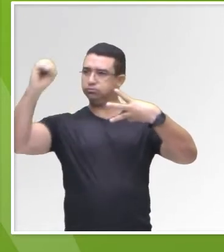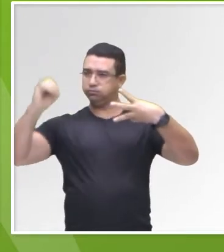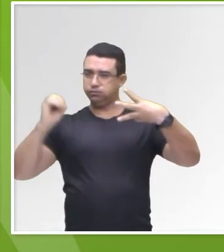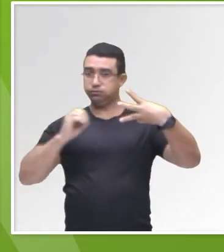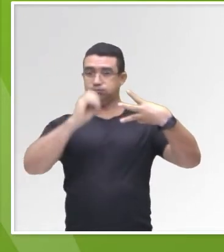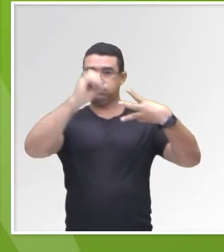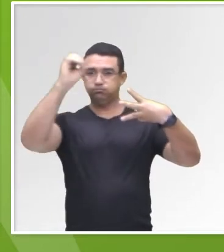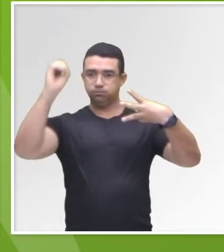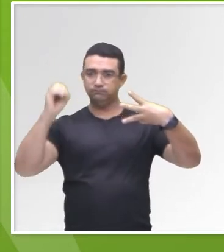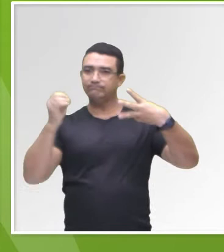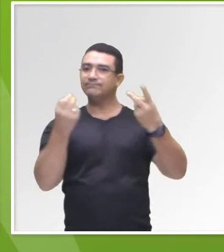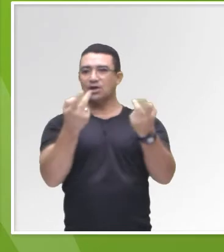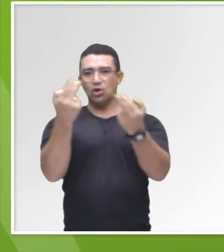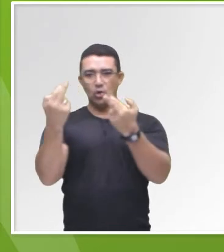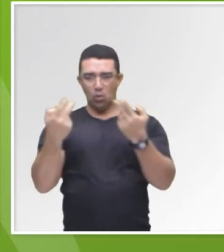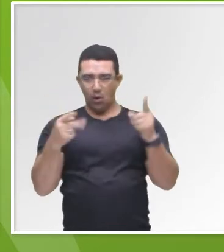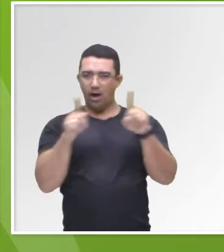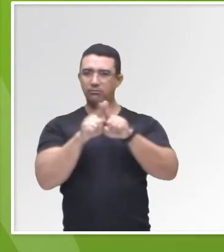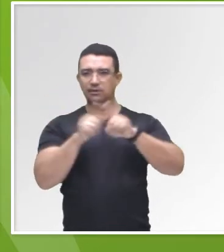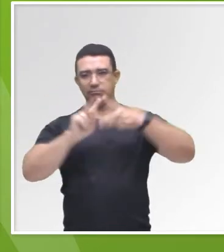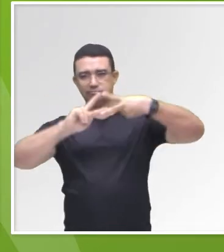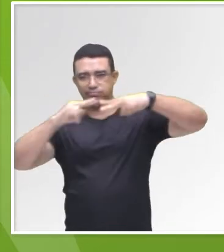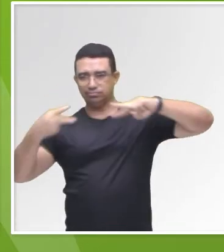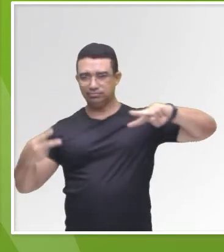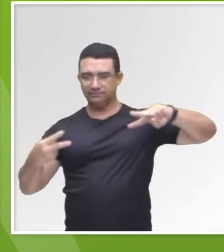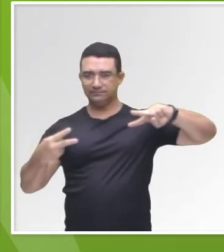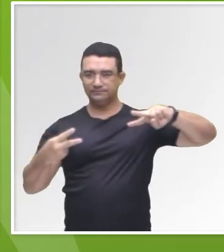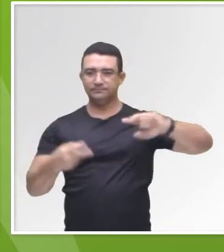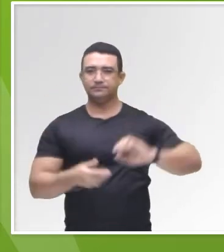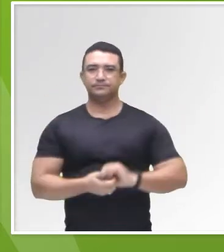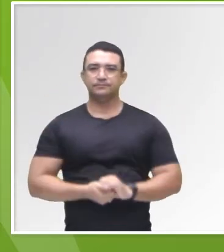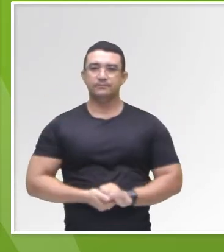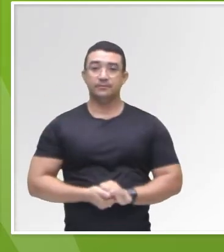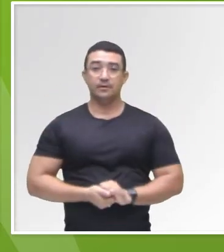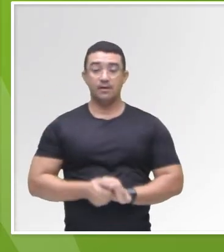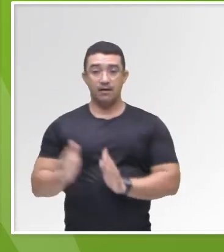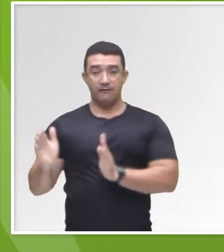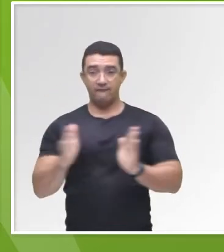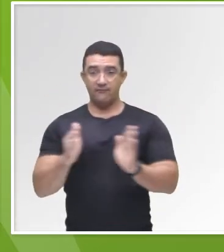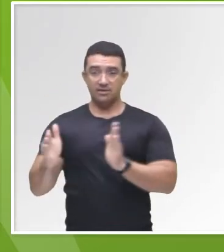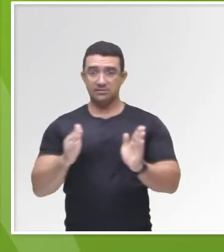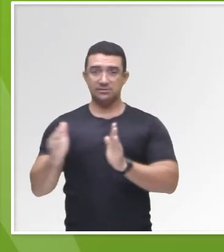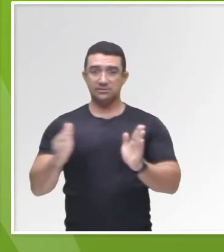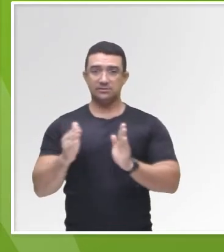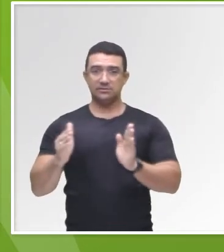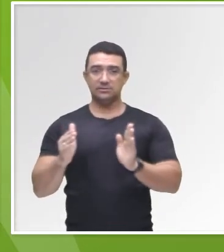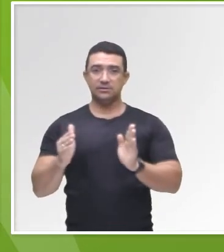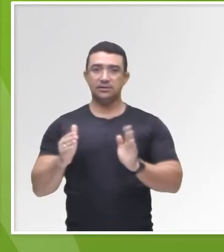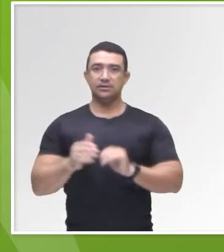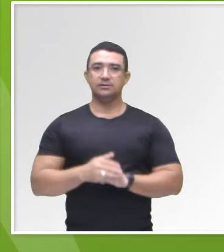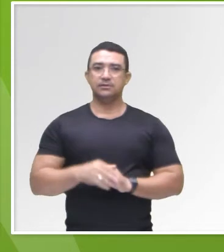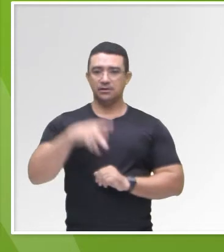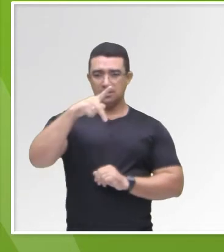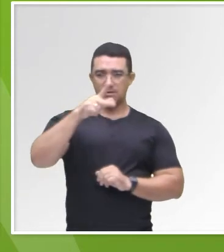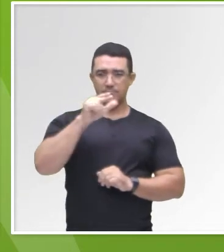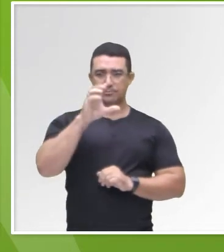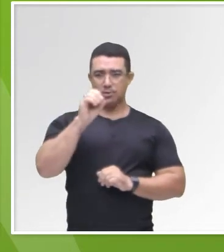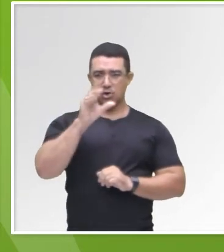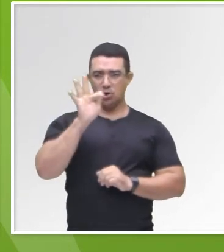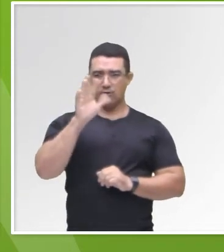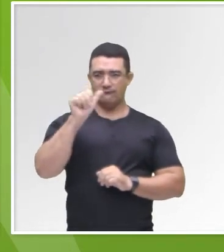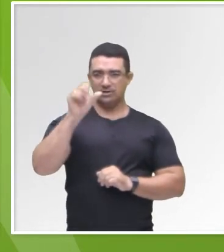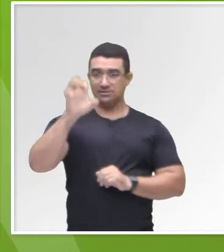mesma quantidade de cromossomos da célula-mãe. Então, nessa fase da prófase, a gente vai ter a duplicação